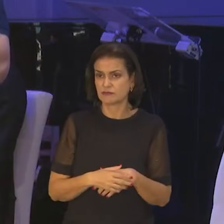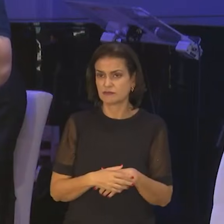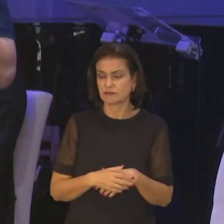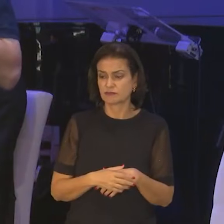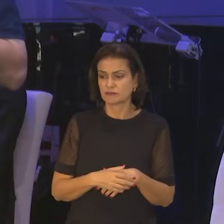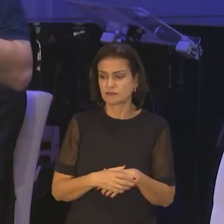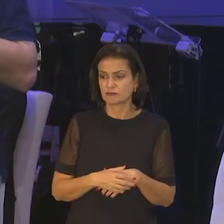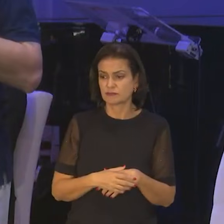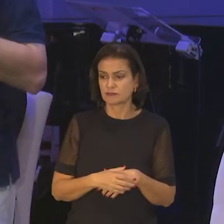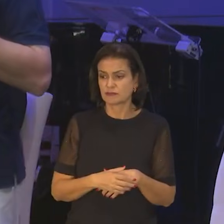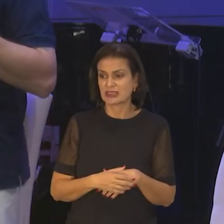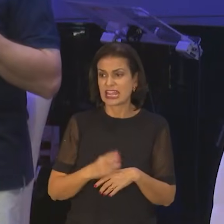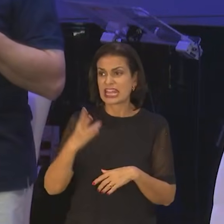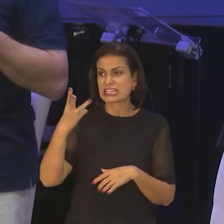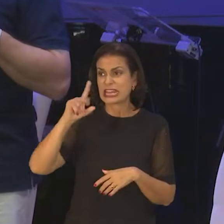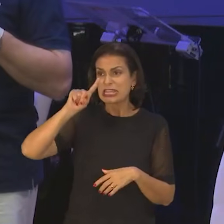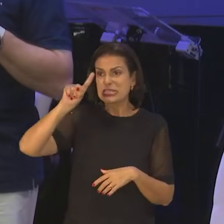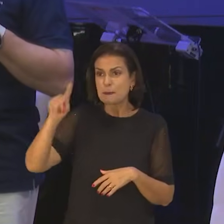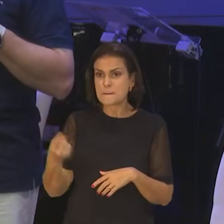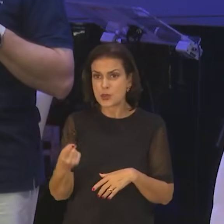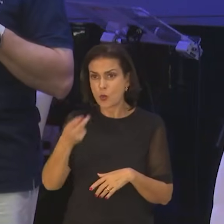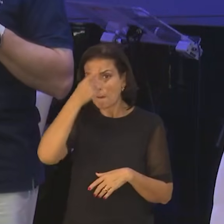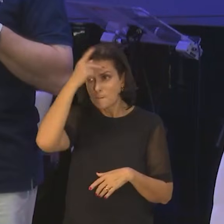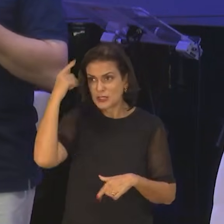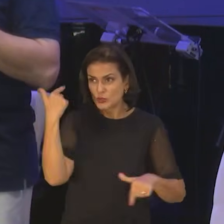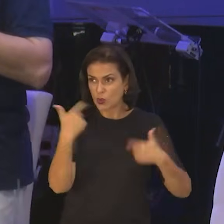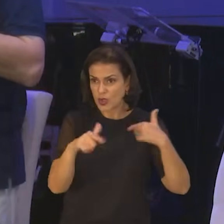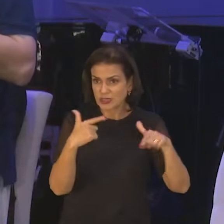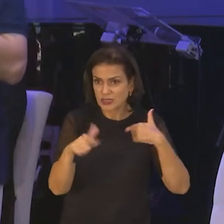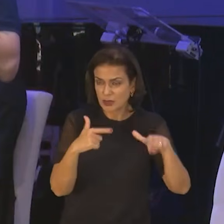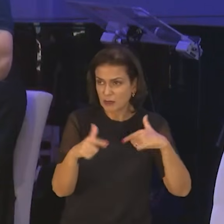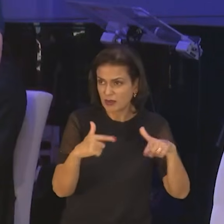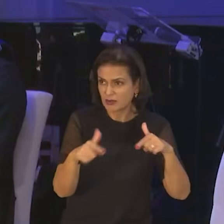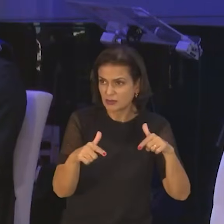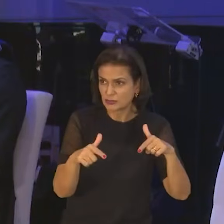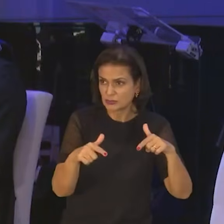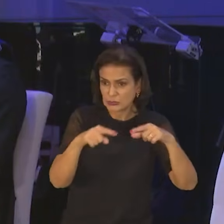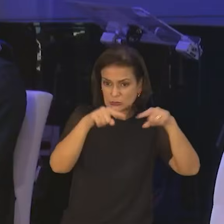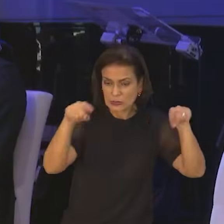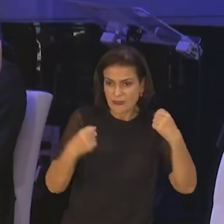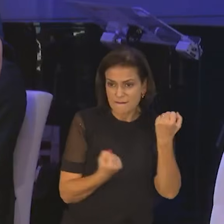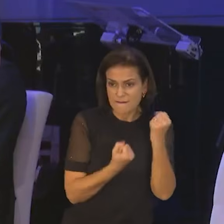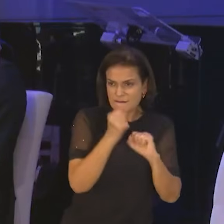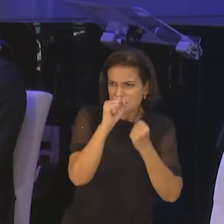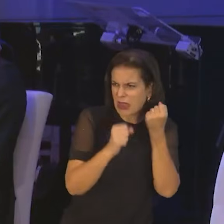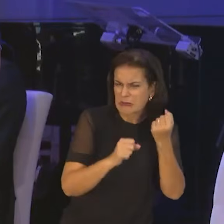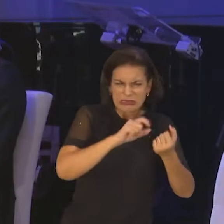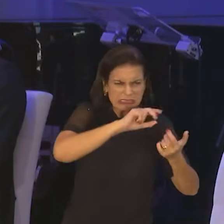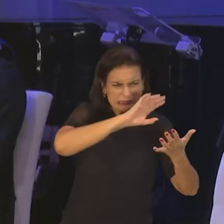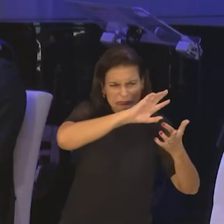Com 3.000 empregados naquela chácara que eu cuidava, 500 hectares, tem fábricas, tem